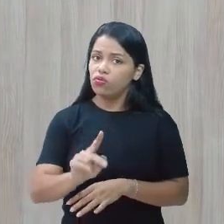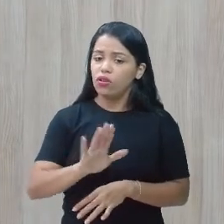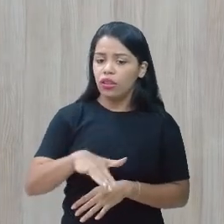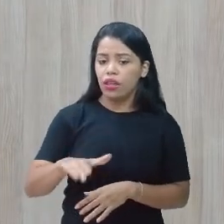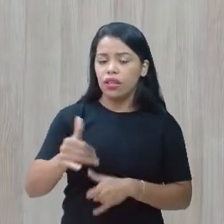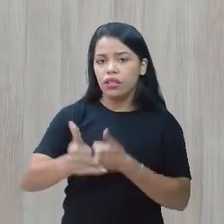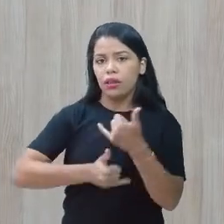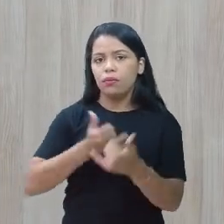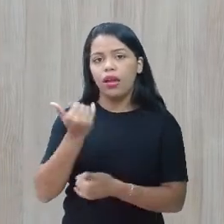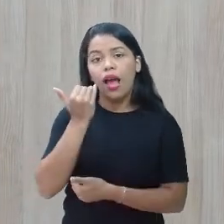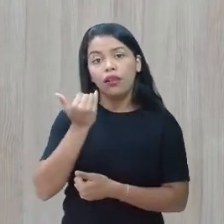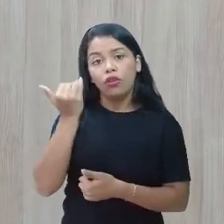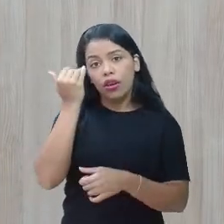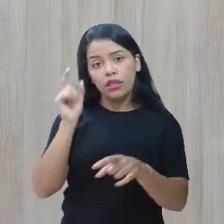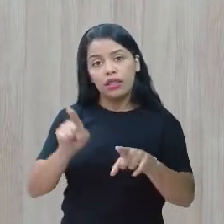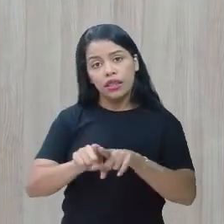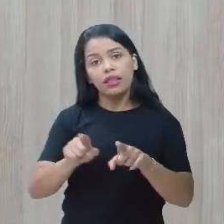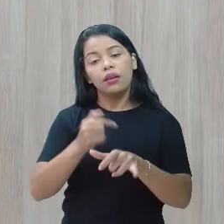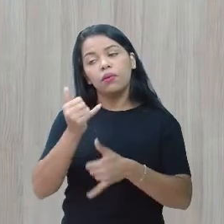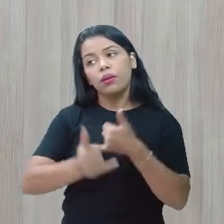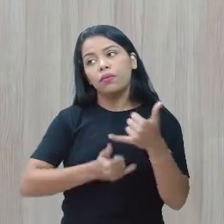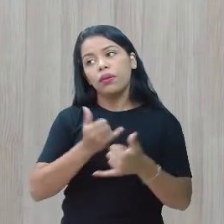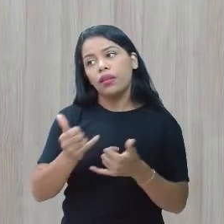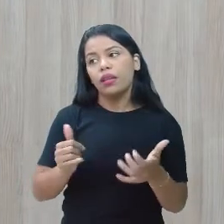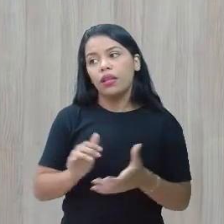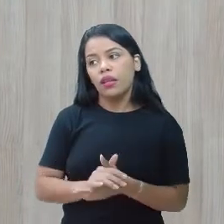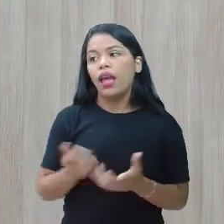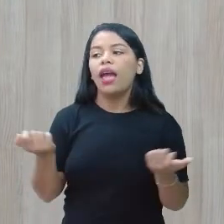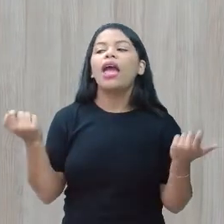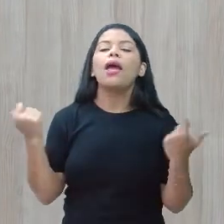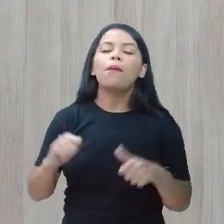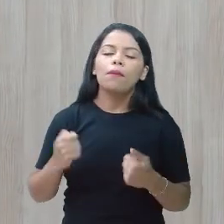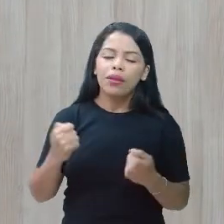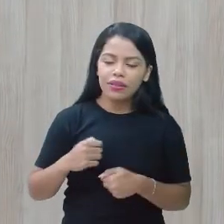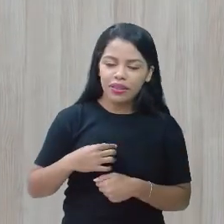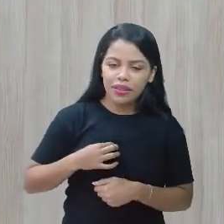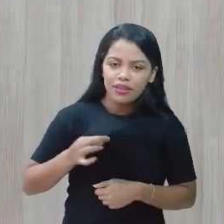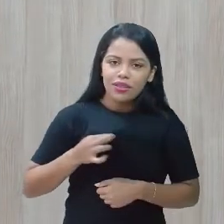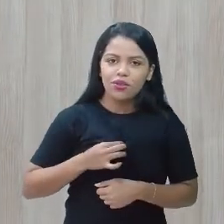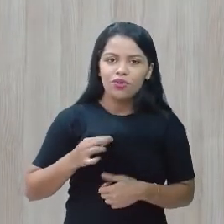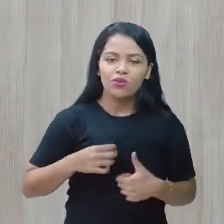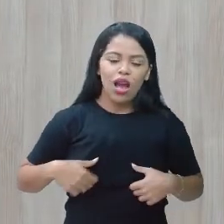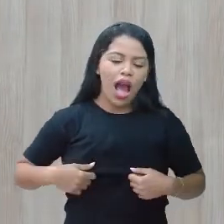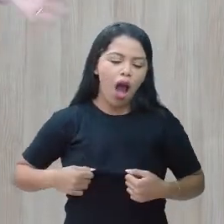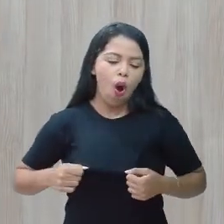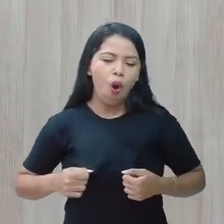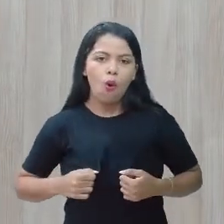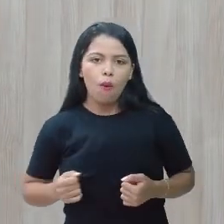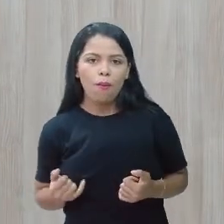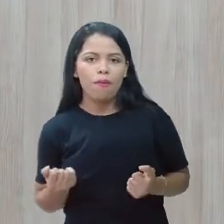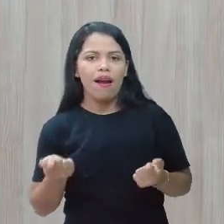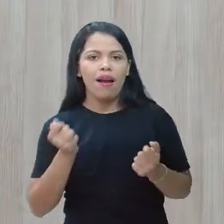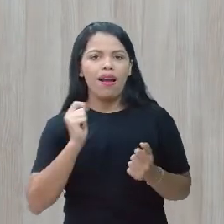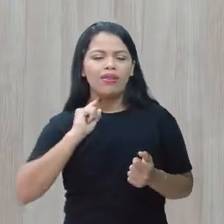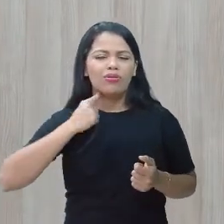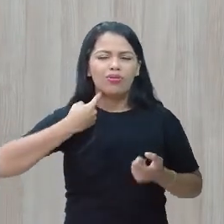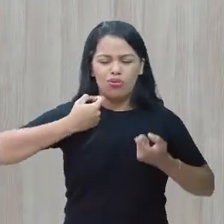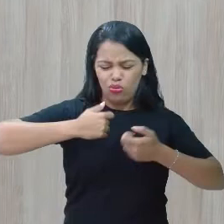importante. Adolescente também brinca e deve se sujar, sabe? Se esbaldar,